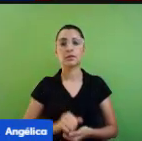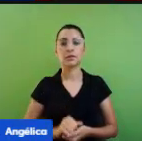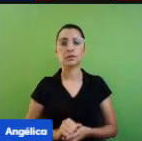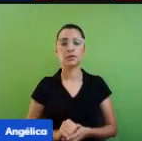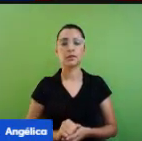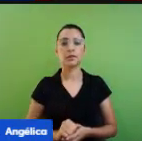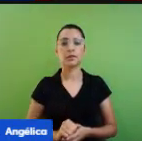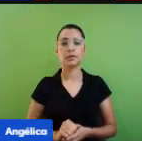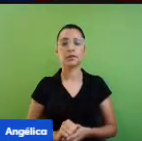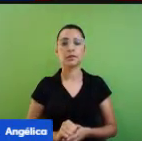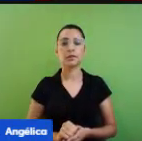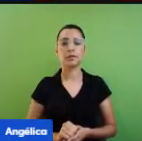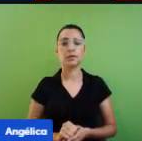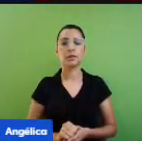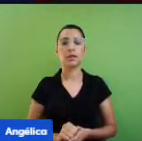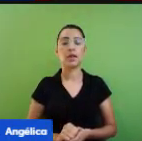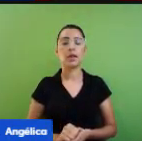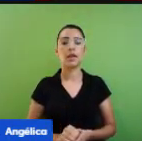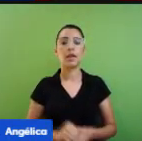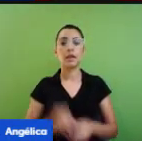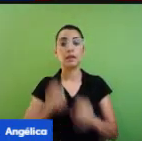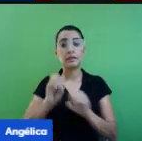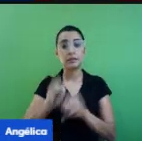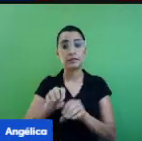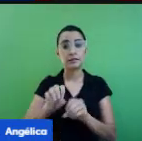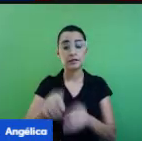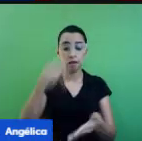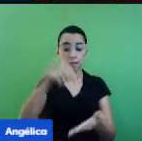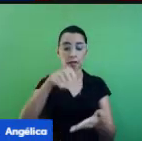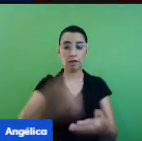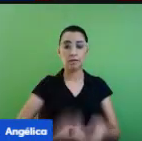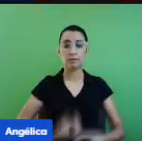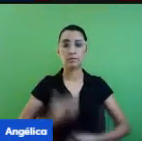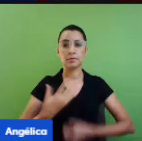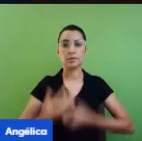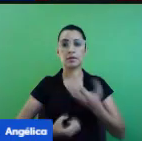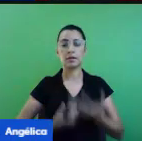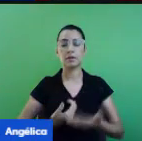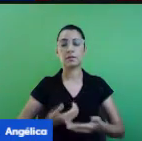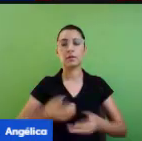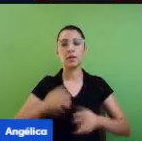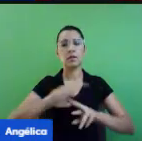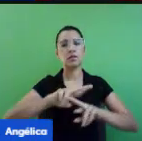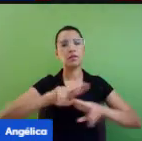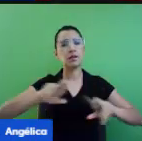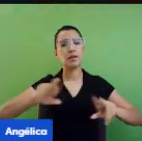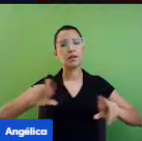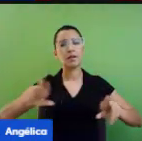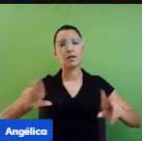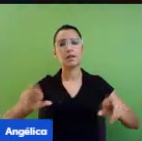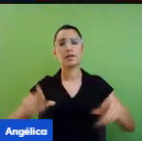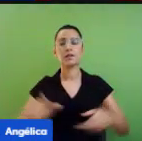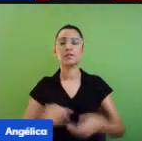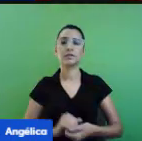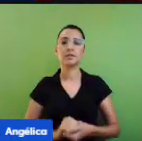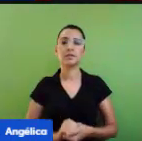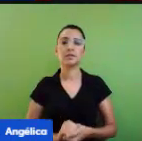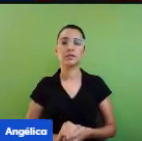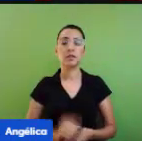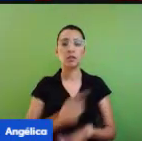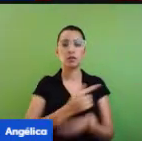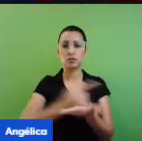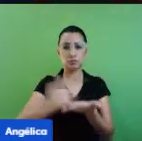esse texto, esse poema, em diferentes níveis de complexidade, abordando diferentes